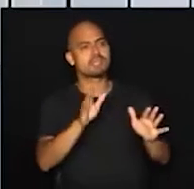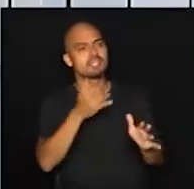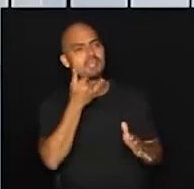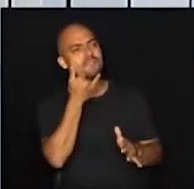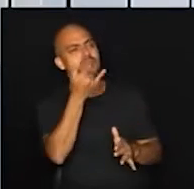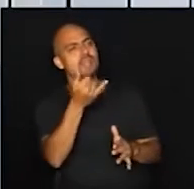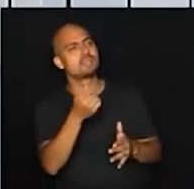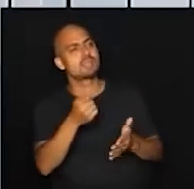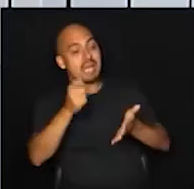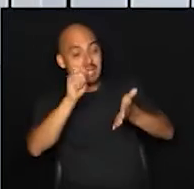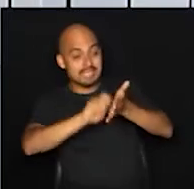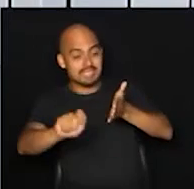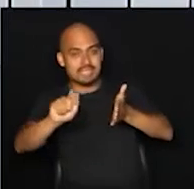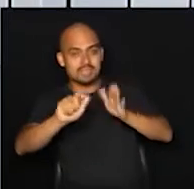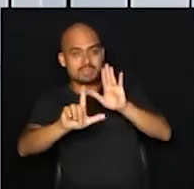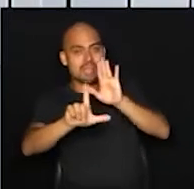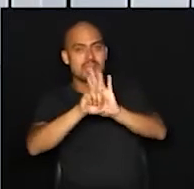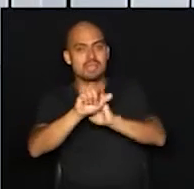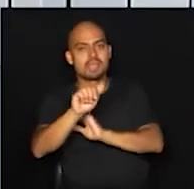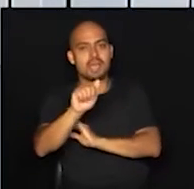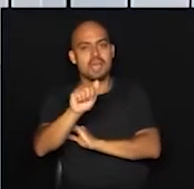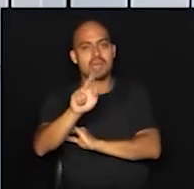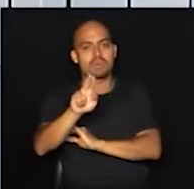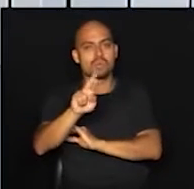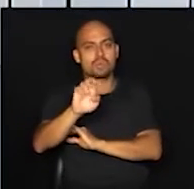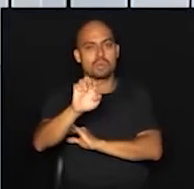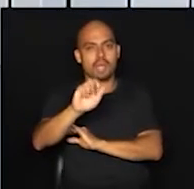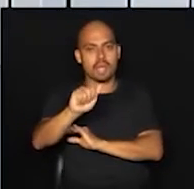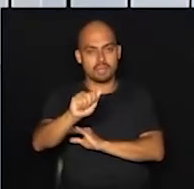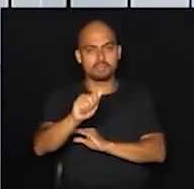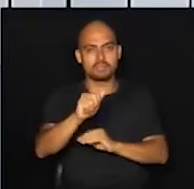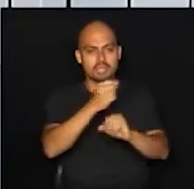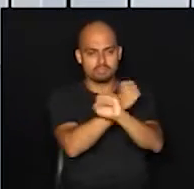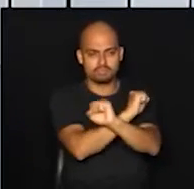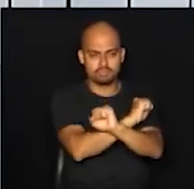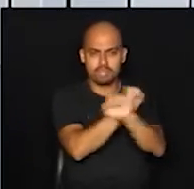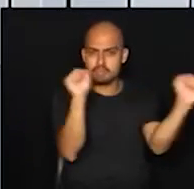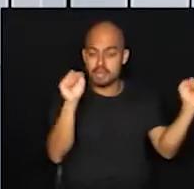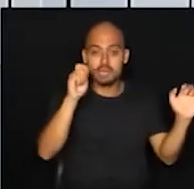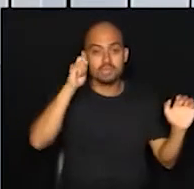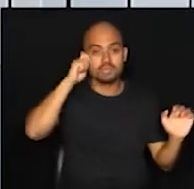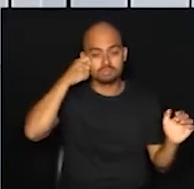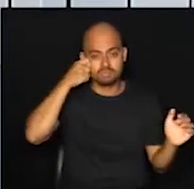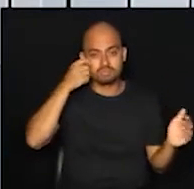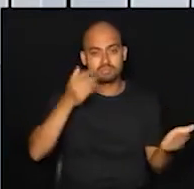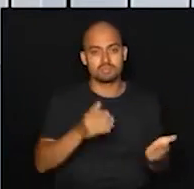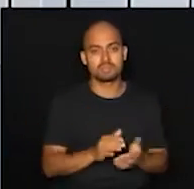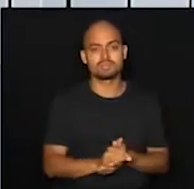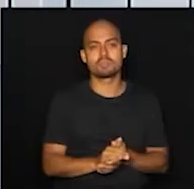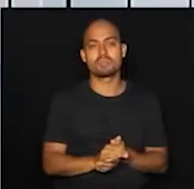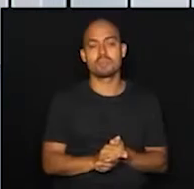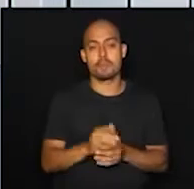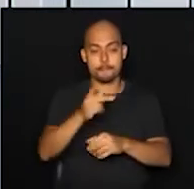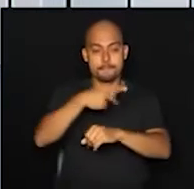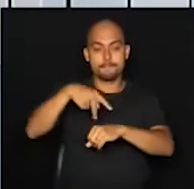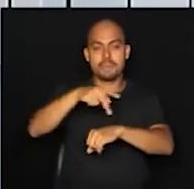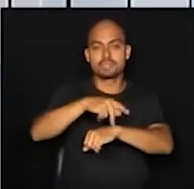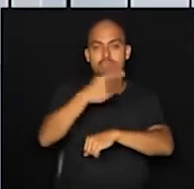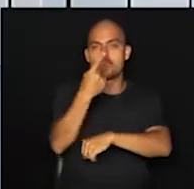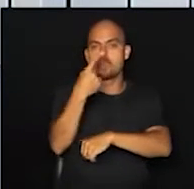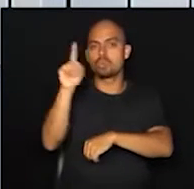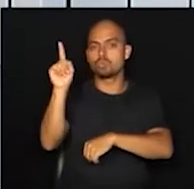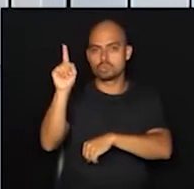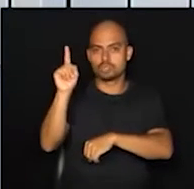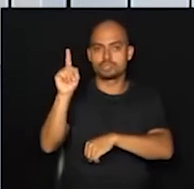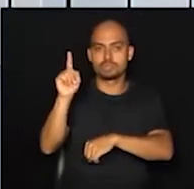estava citando da Lei Áurea, libertando, né, todos os escravos, último país do Ocidente a abolir, e